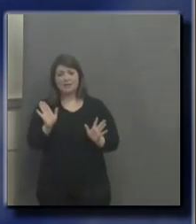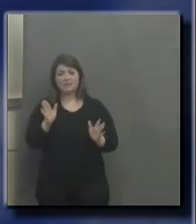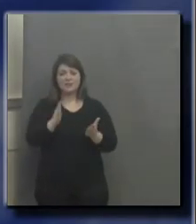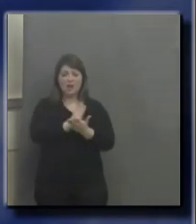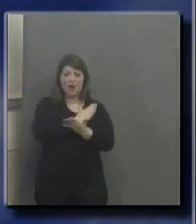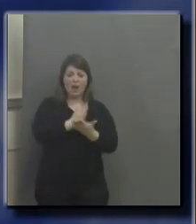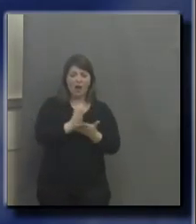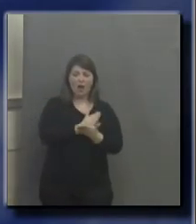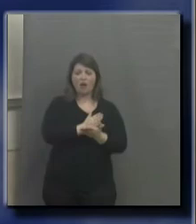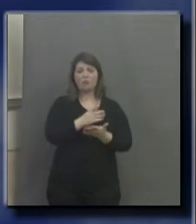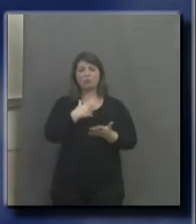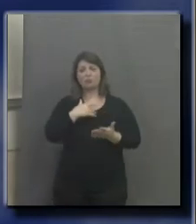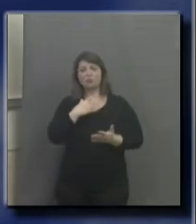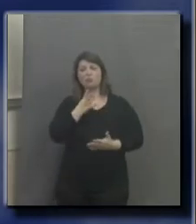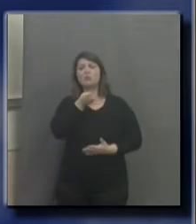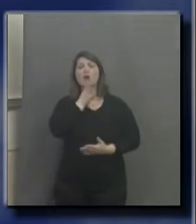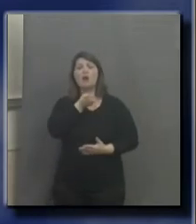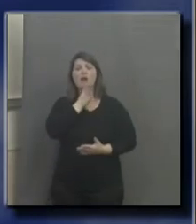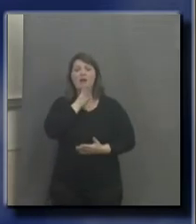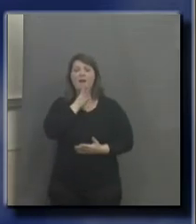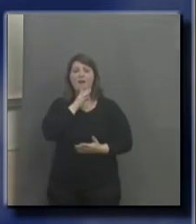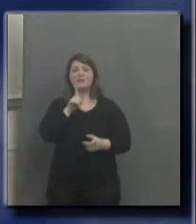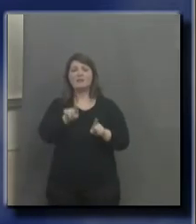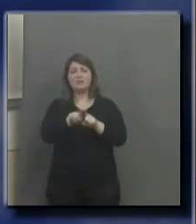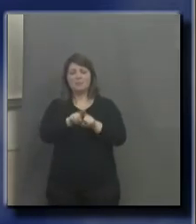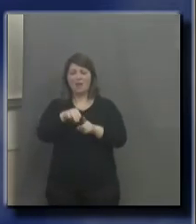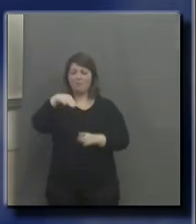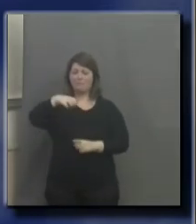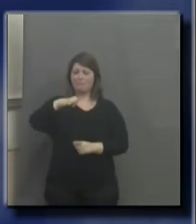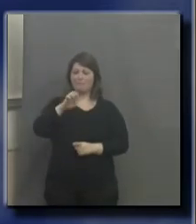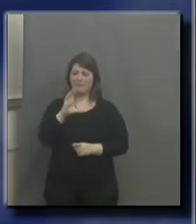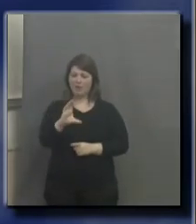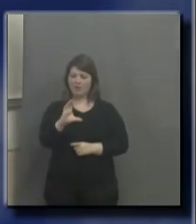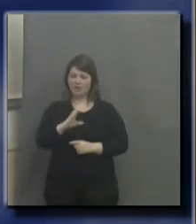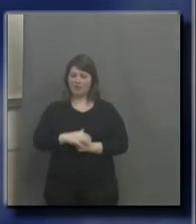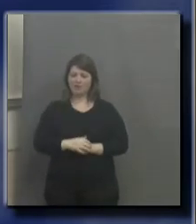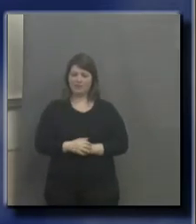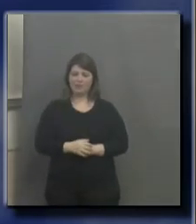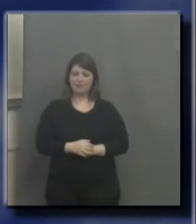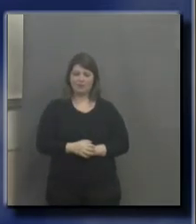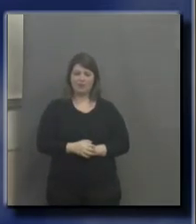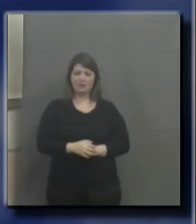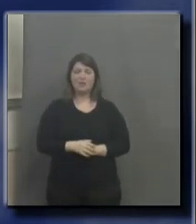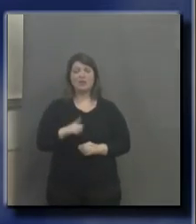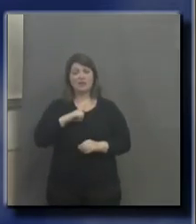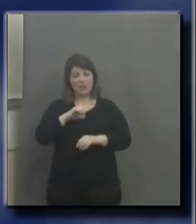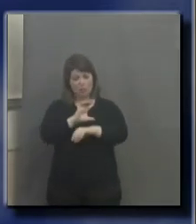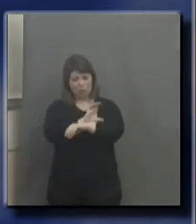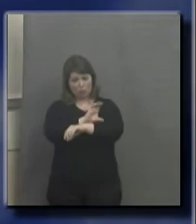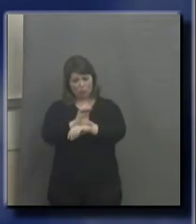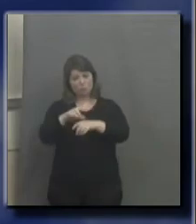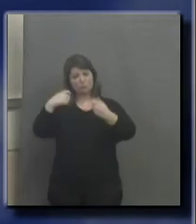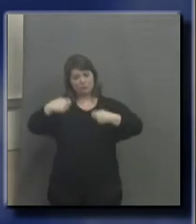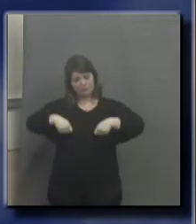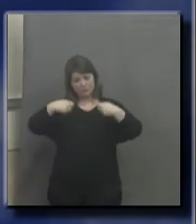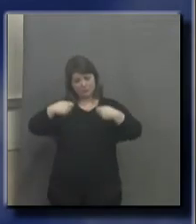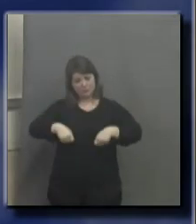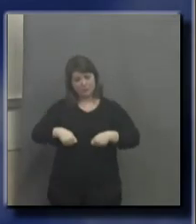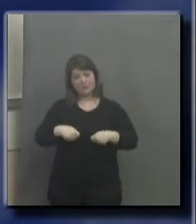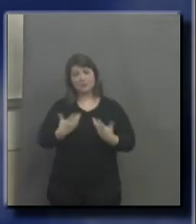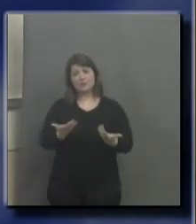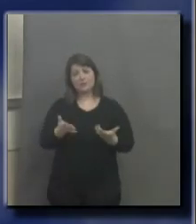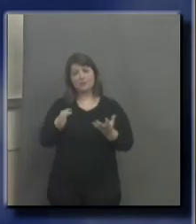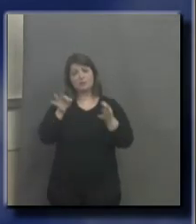para funcionamento e o reconhecimento pelo MEC, estes cursos precisam de um